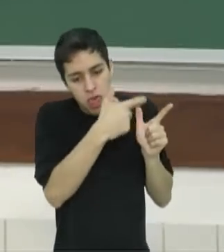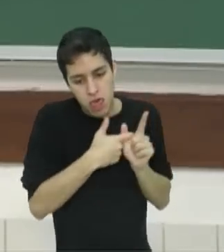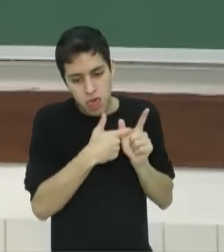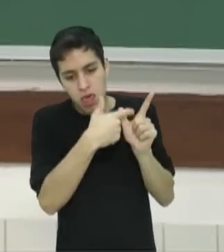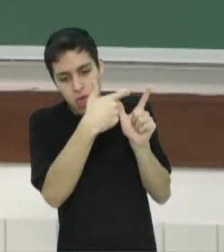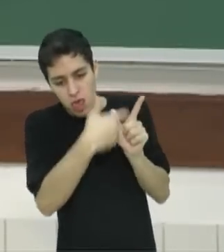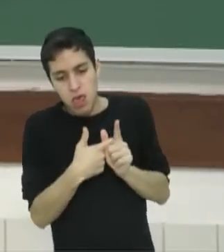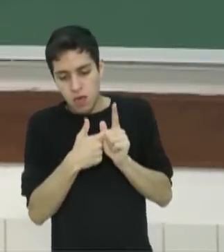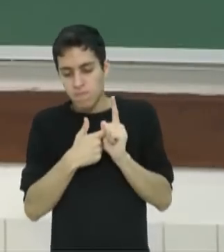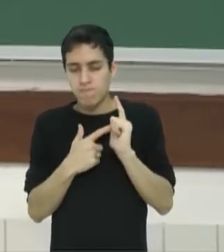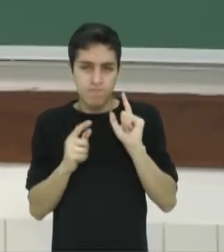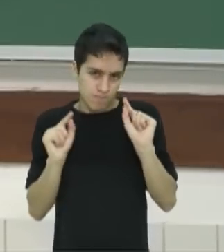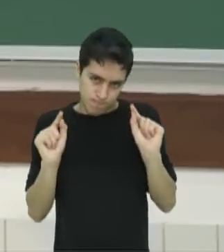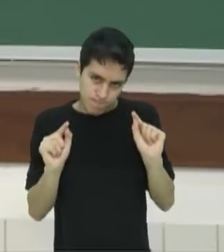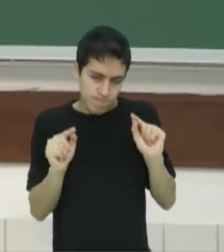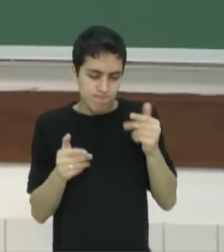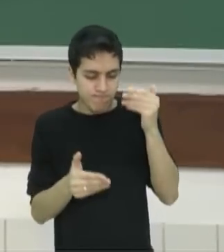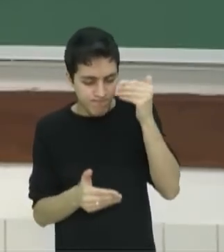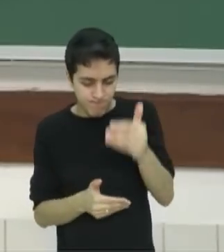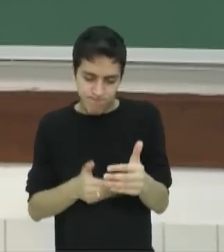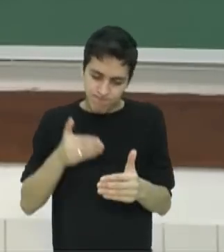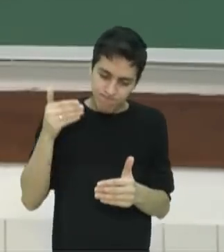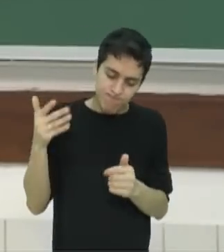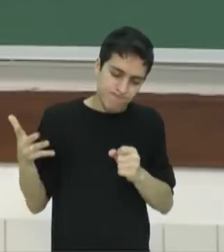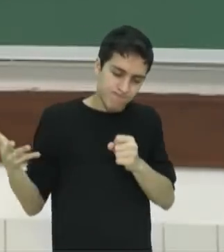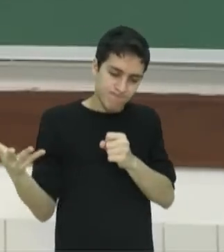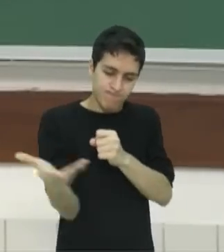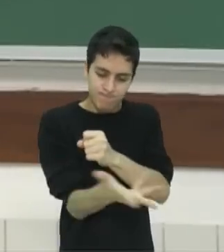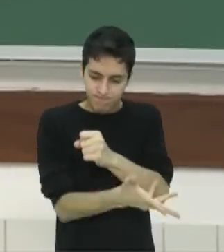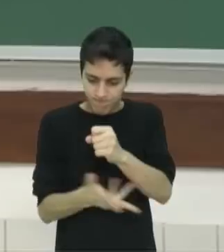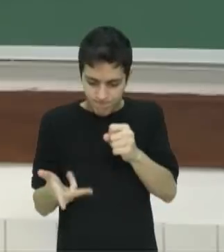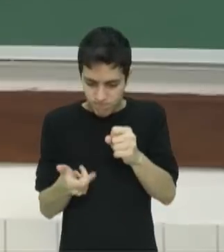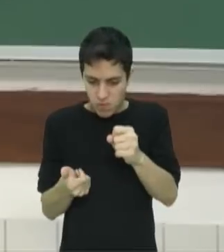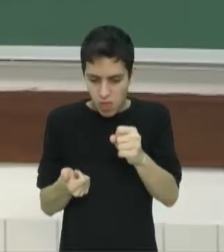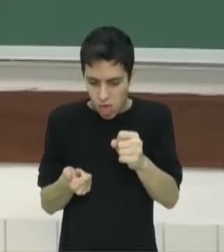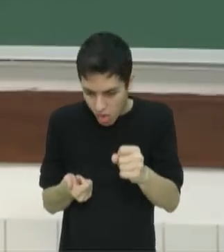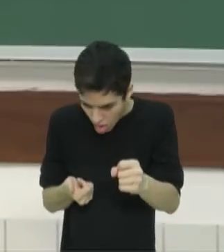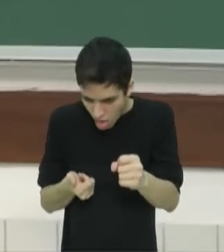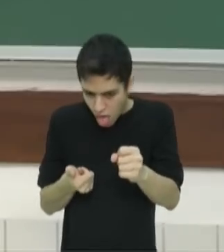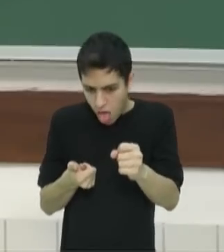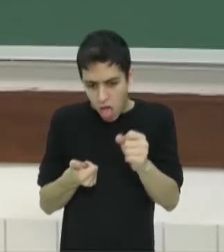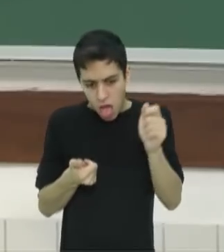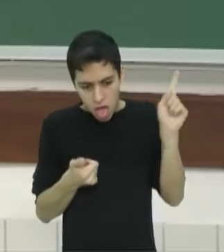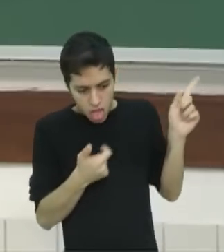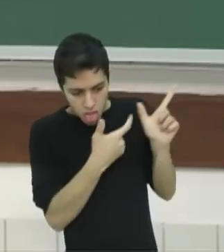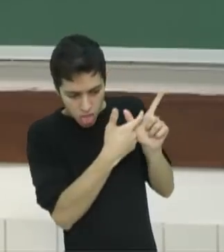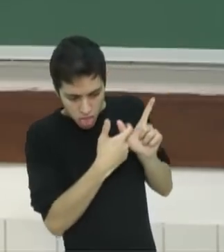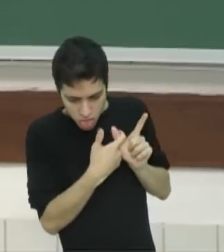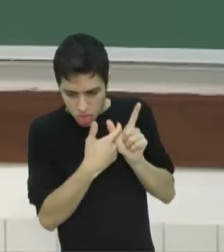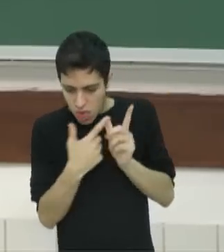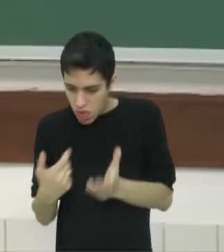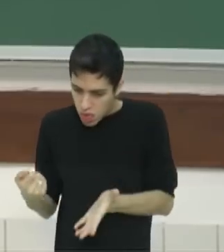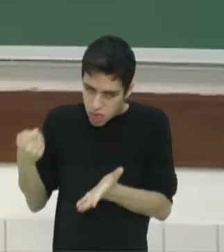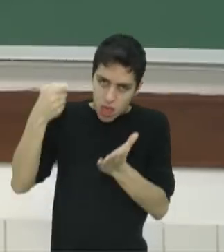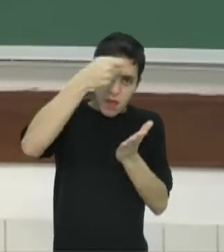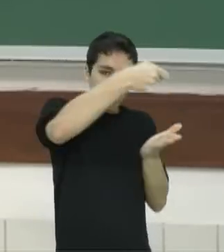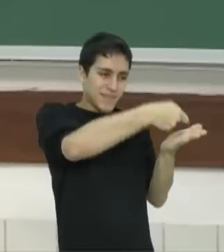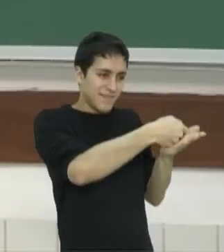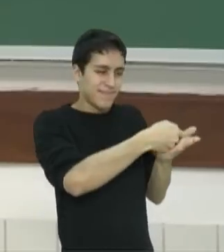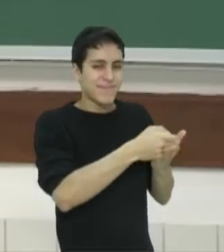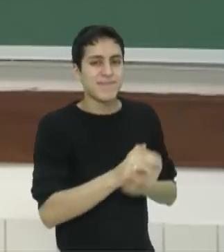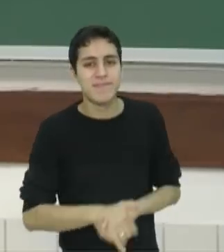colheita viesse, e levaria um tempo, o imigrante já estava o quê? Ele já estava devendo, ele já estava no prejuízo.